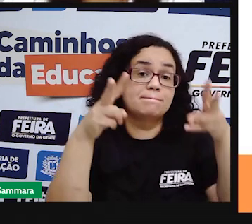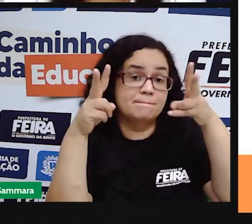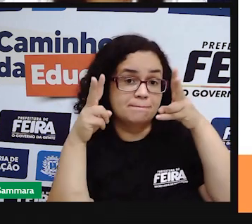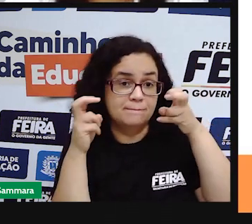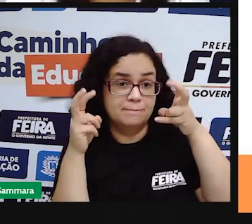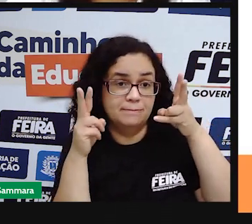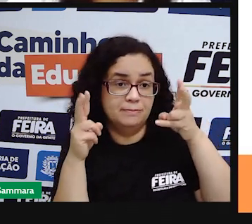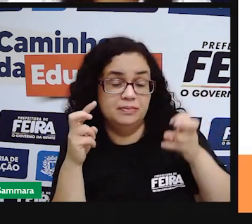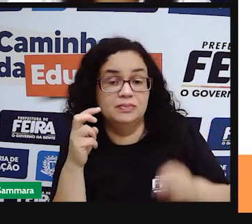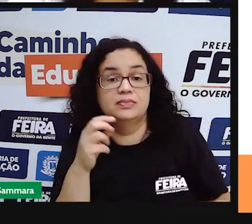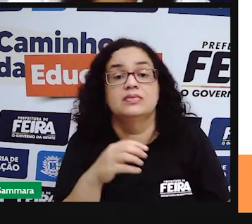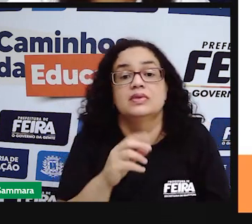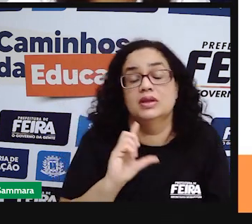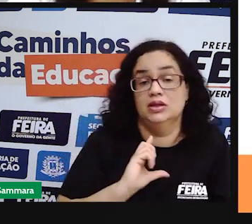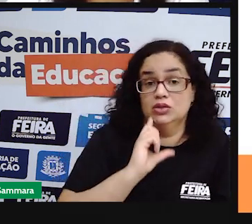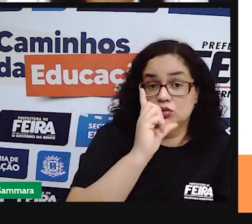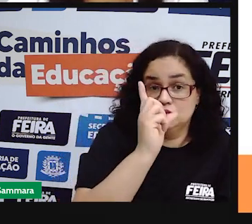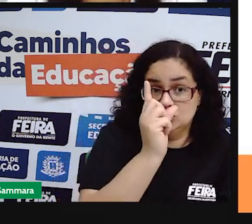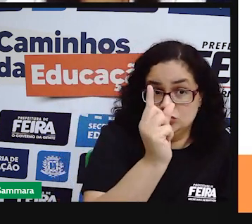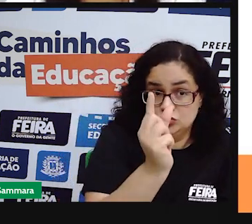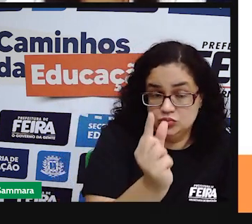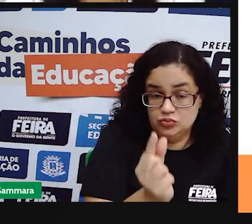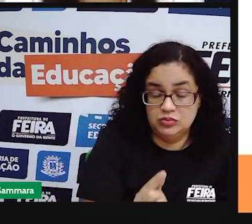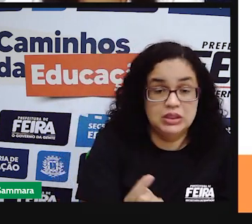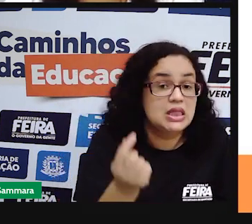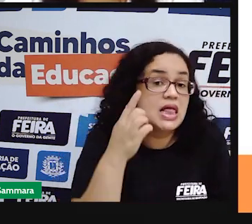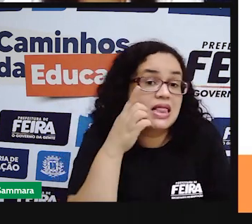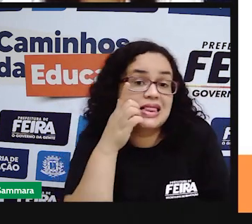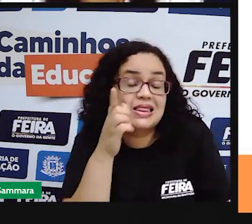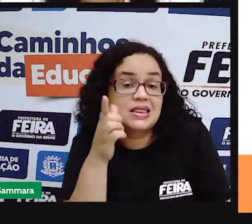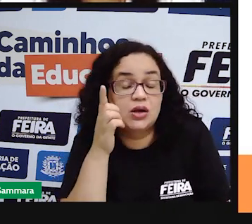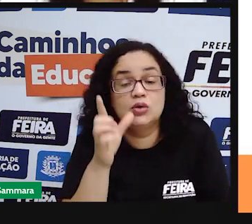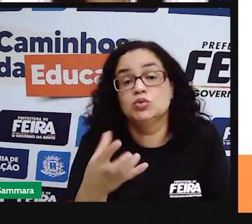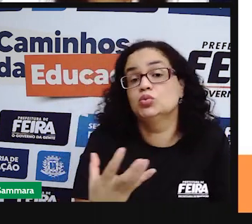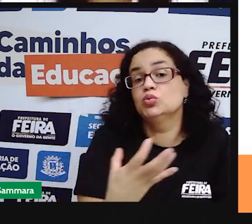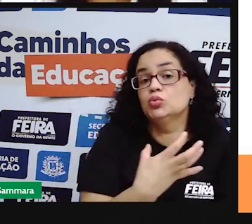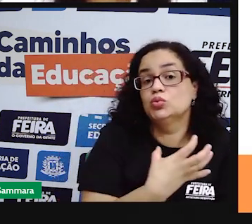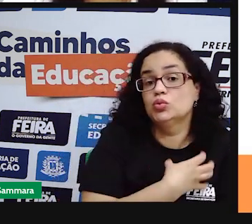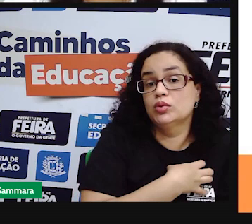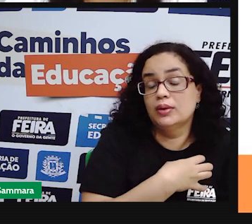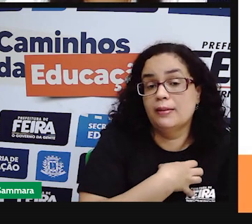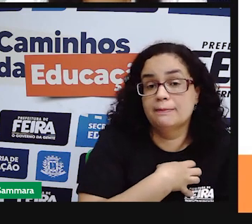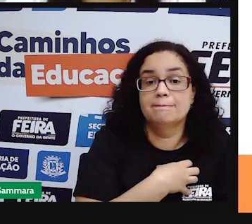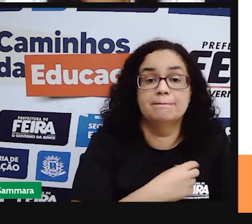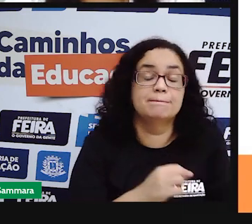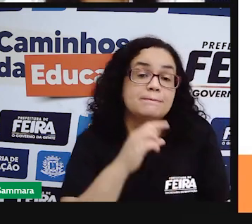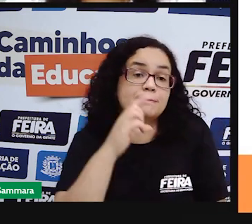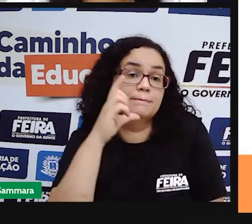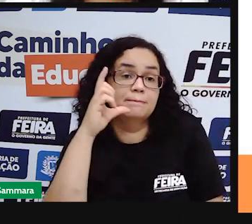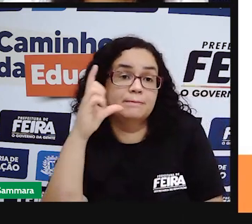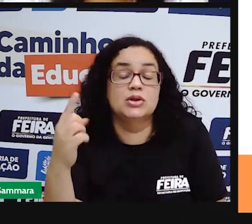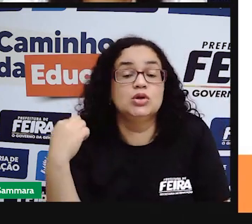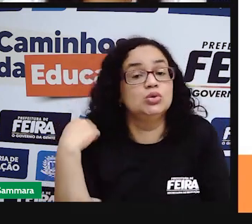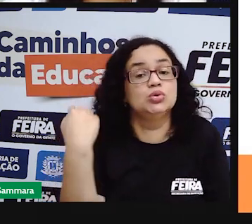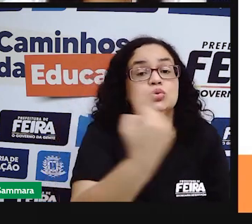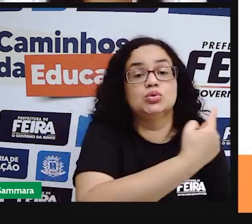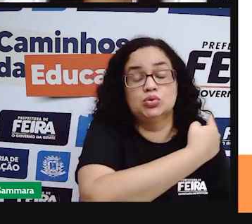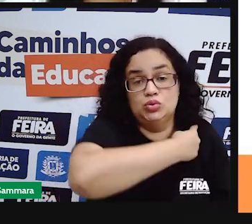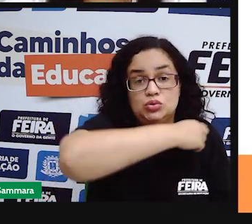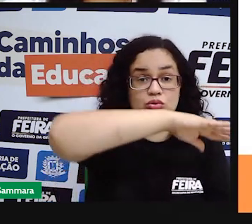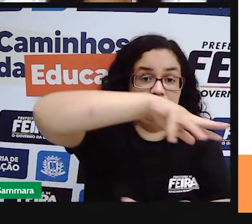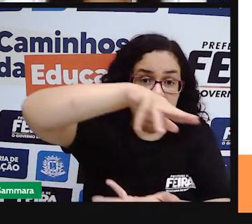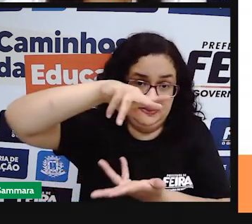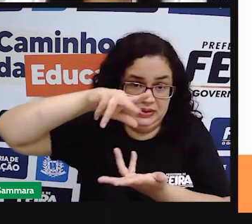ser uma velocidade grande, a gente não consegue sentir, porque muito maior é o tamanho do nosso planeta.